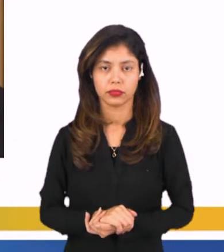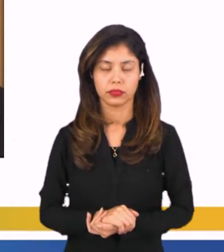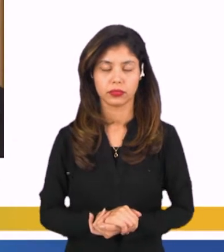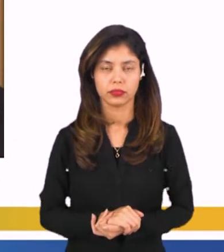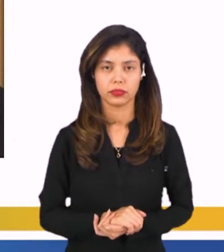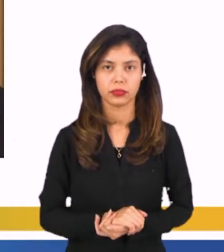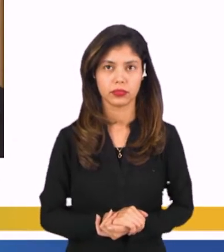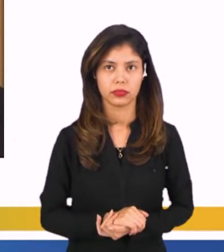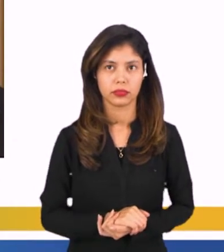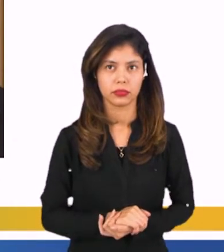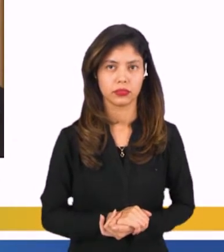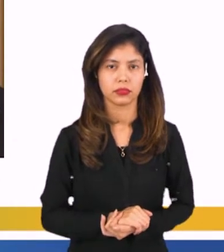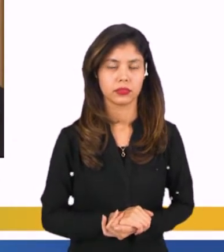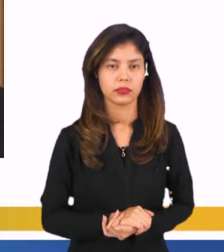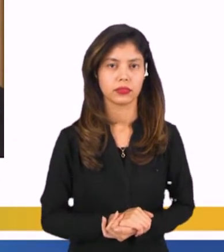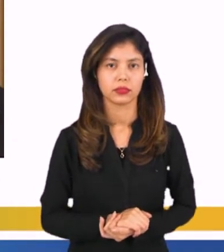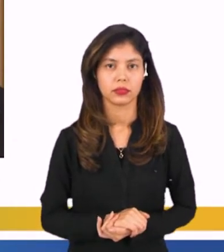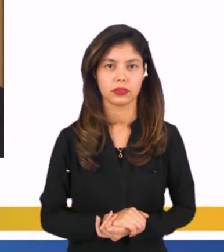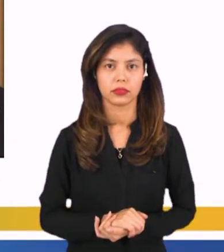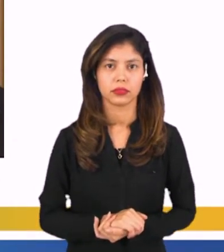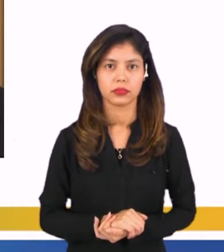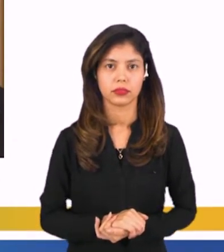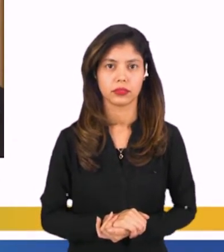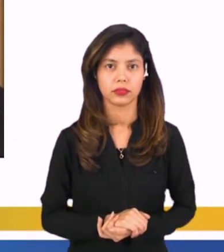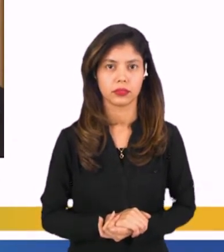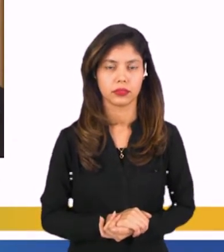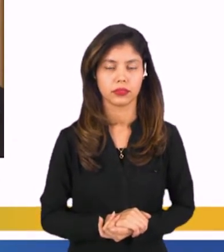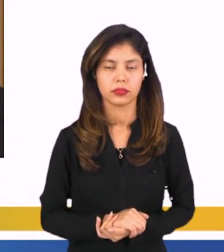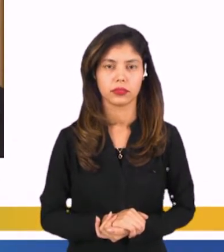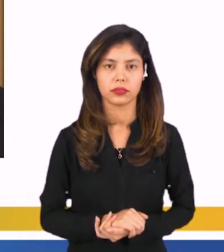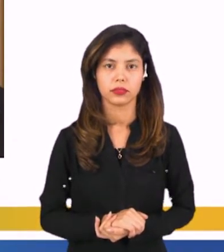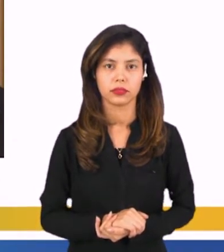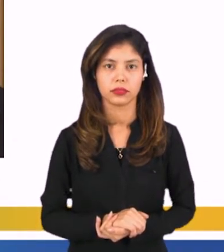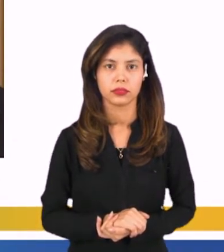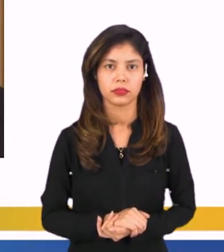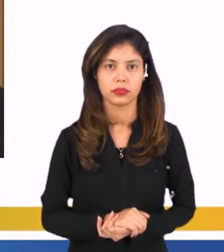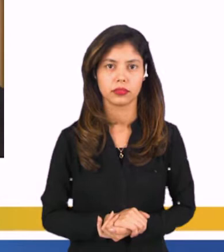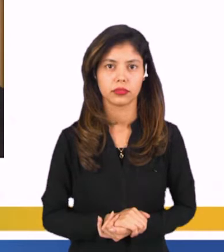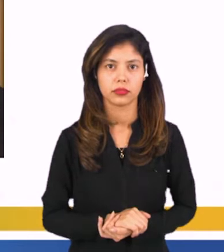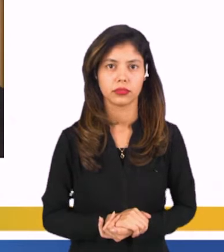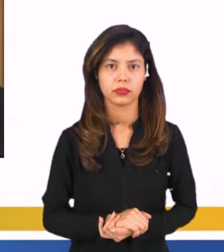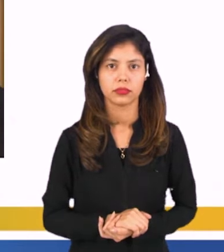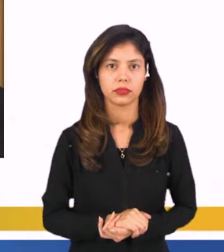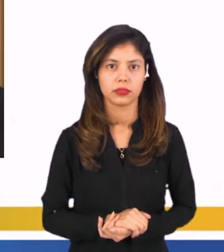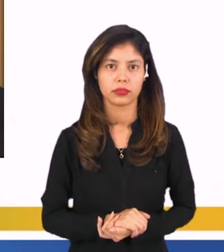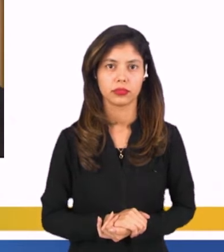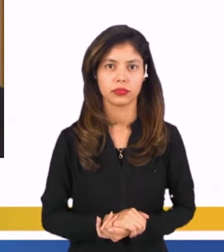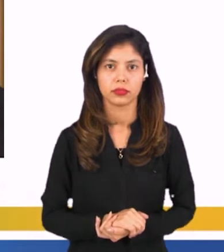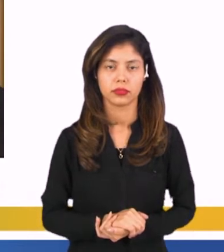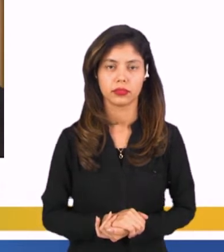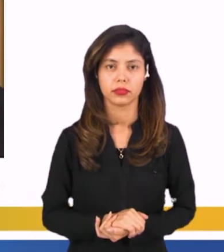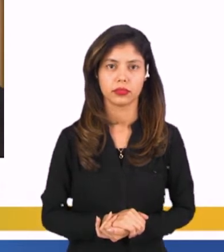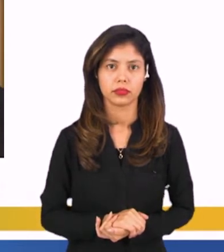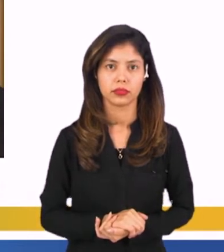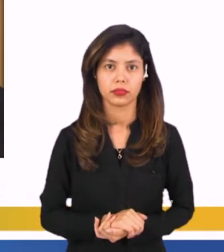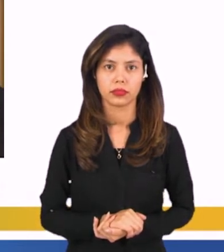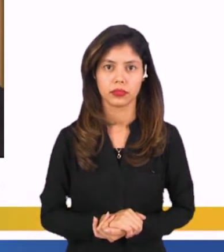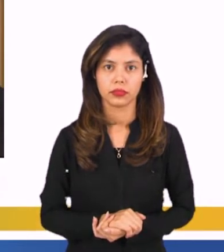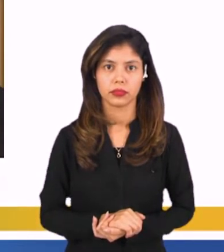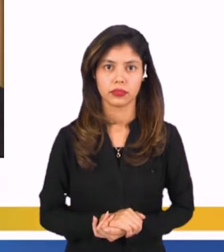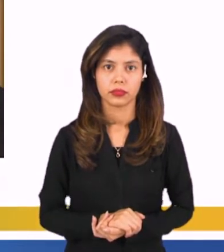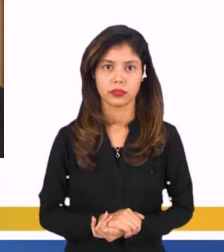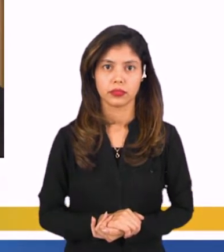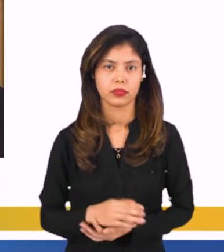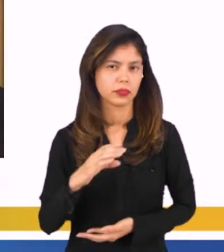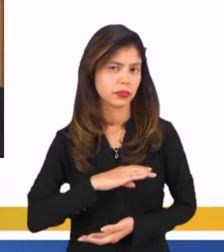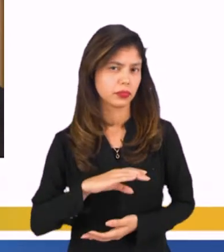en estos lados del mundo la realidad a menudo puede ser más surrealista que la ficção. Vamos